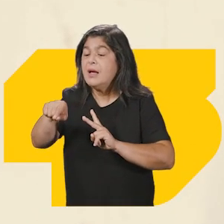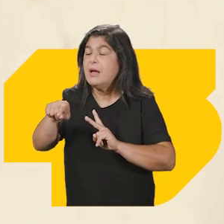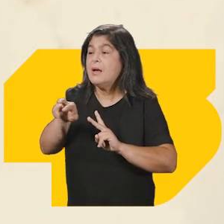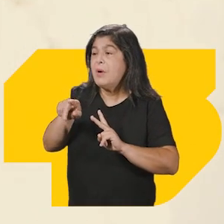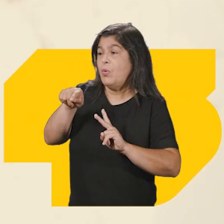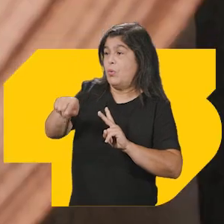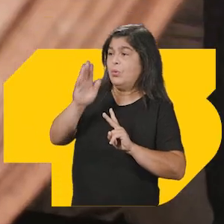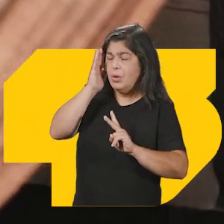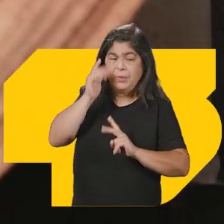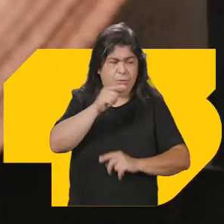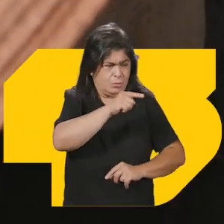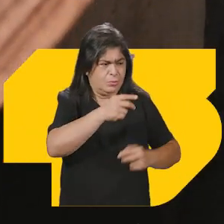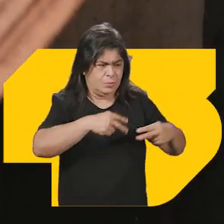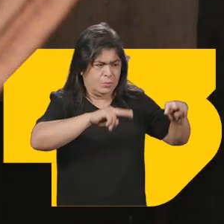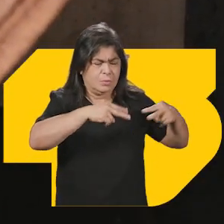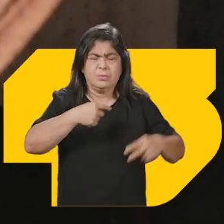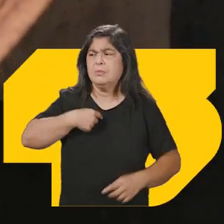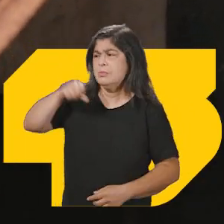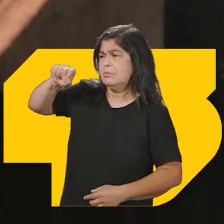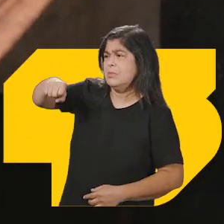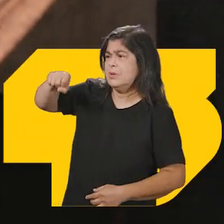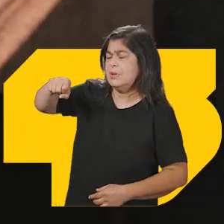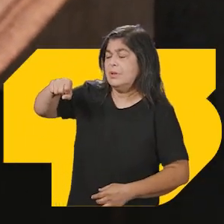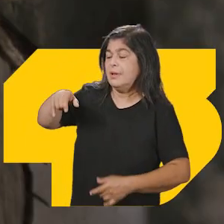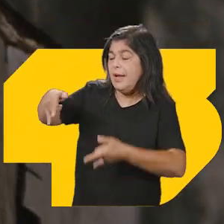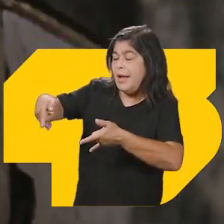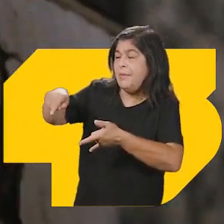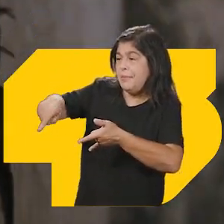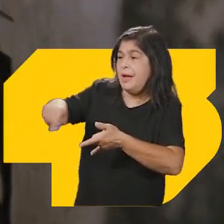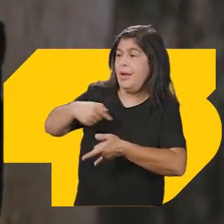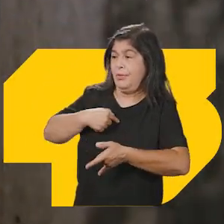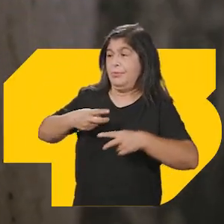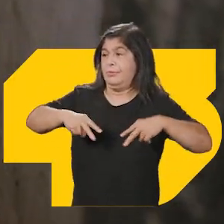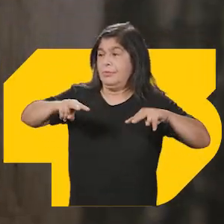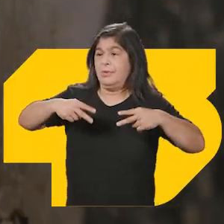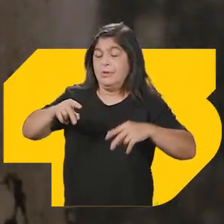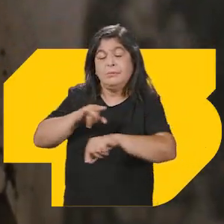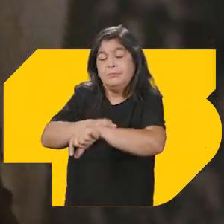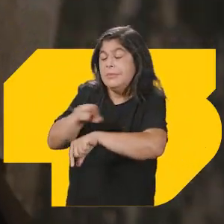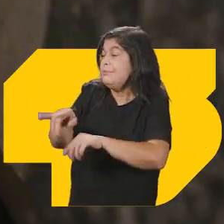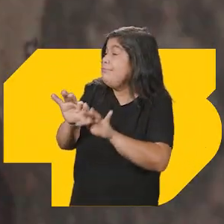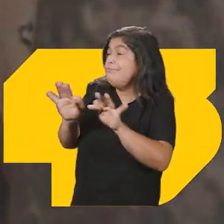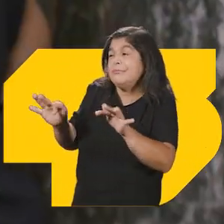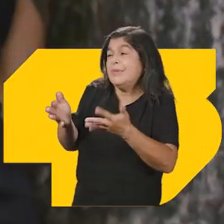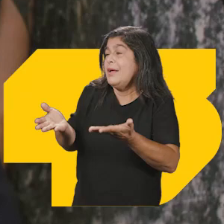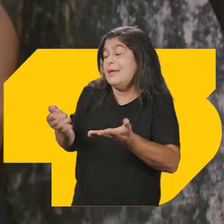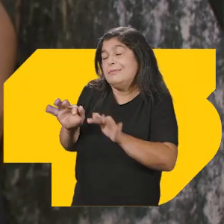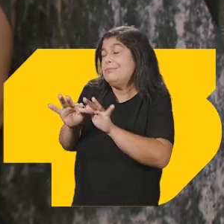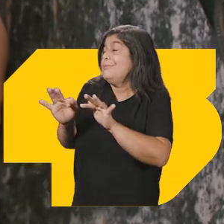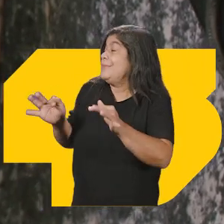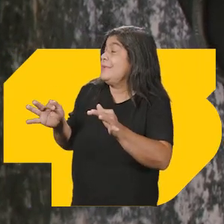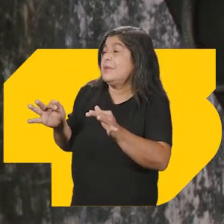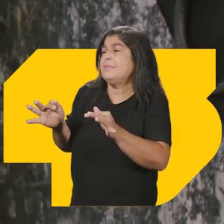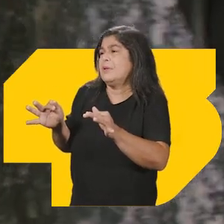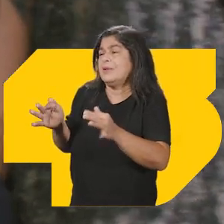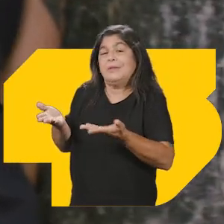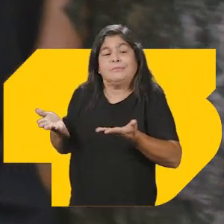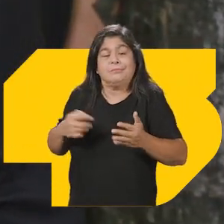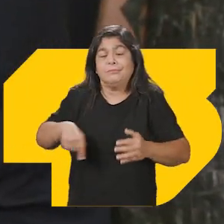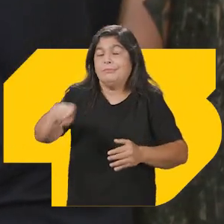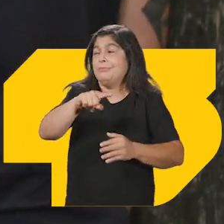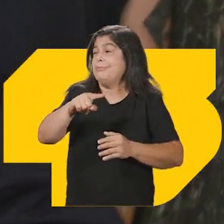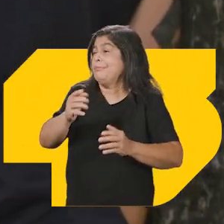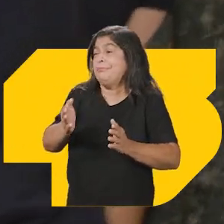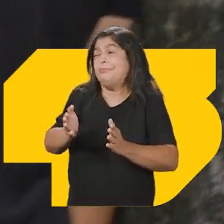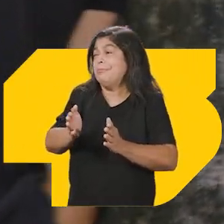eu e meu irmão dormem. Tu dorme na rede, é? É, eu durmo na rede, ele dorme na cama. Isso aqui é o banheiro. Só isso mesmo. Sei que é uma coisa simples, é porque ainda a